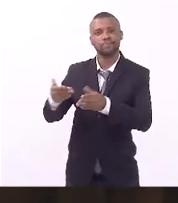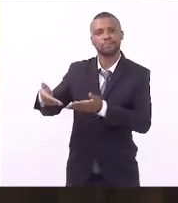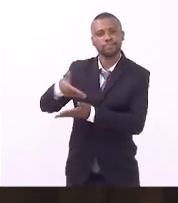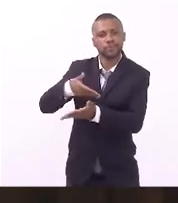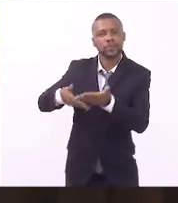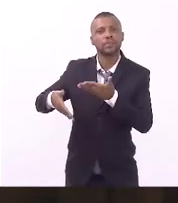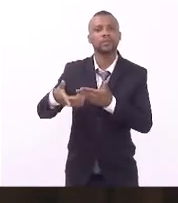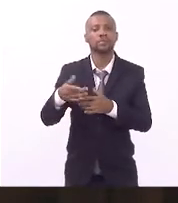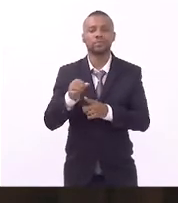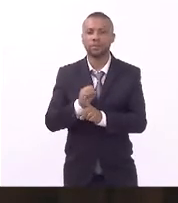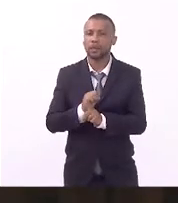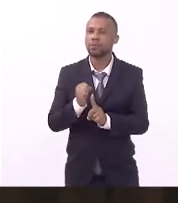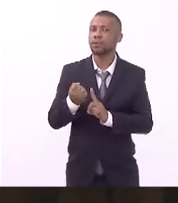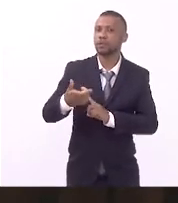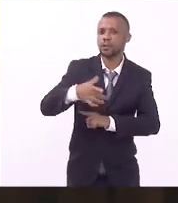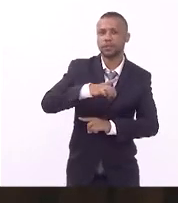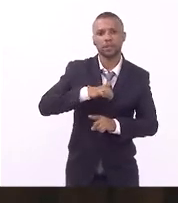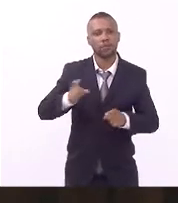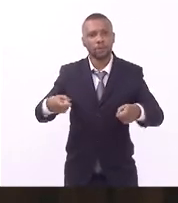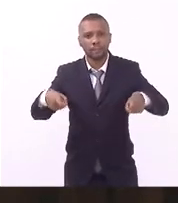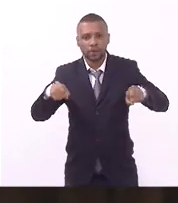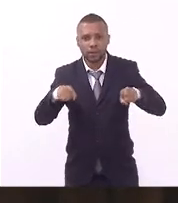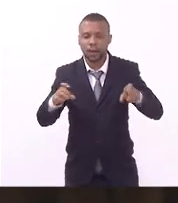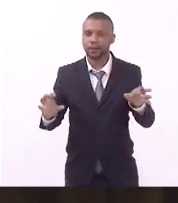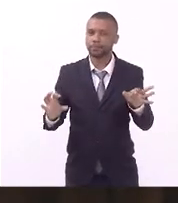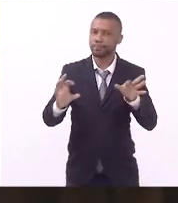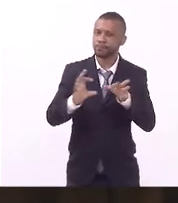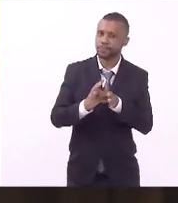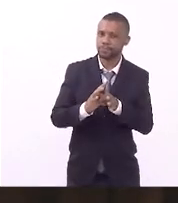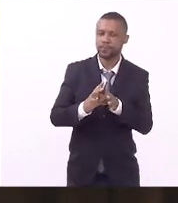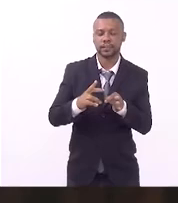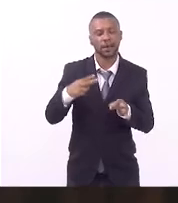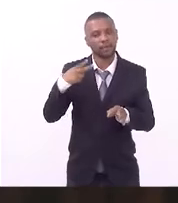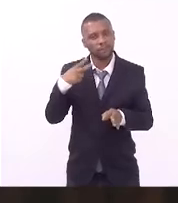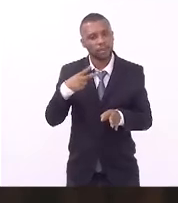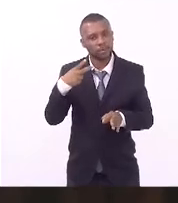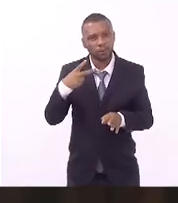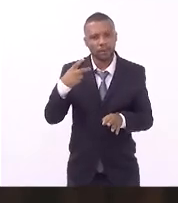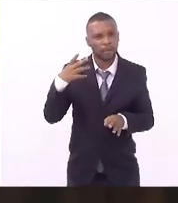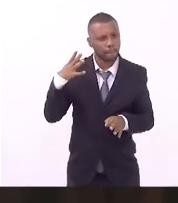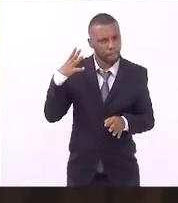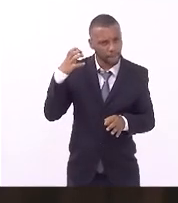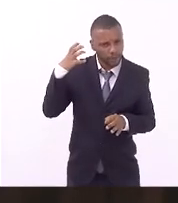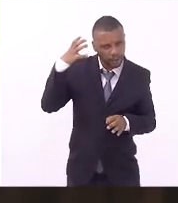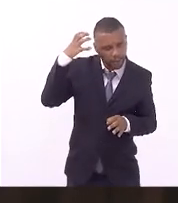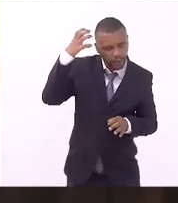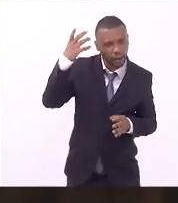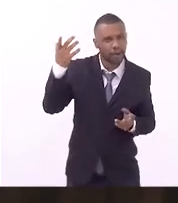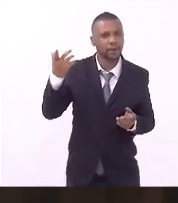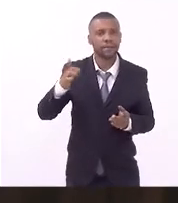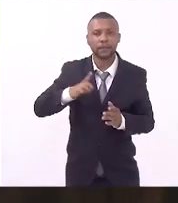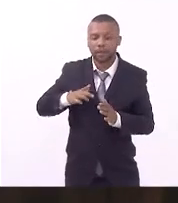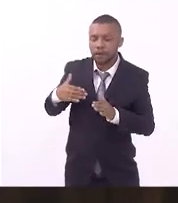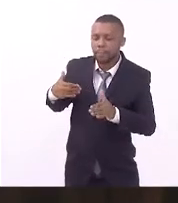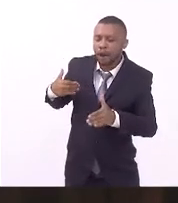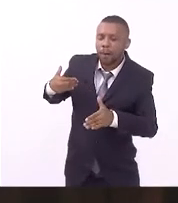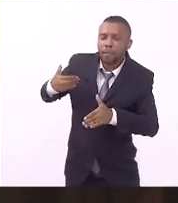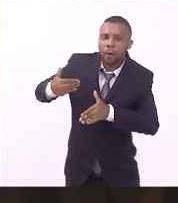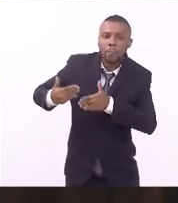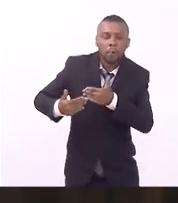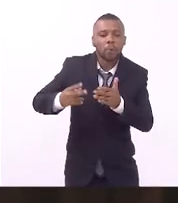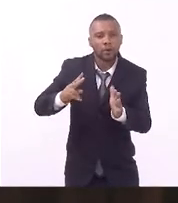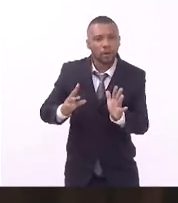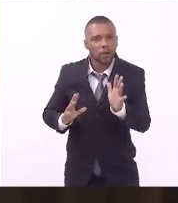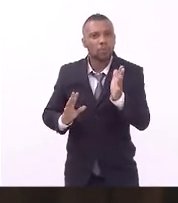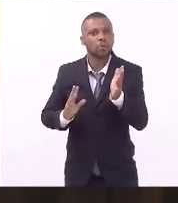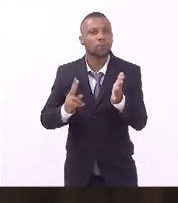feito parte do mandato da vereadora Marielle Franco, tendo passado por todos esses processos traumáticos que passamos